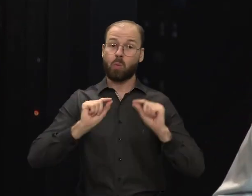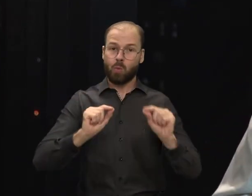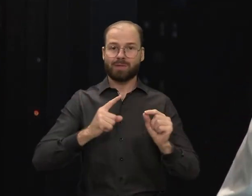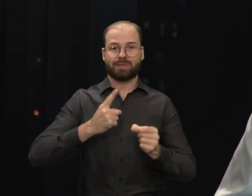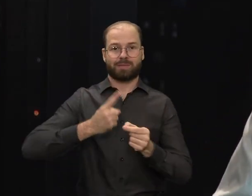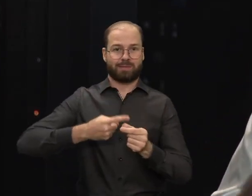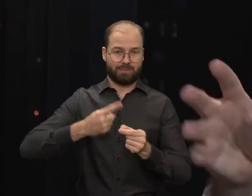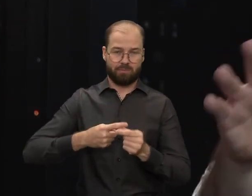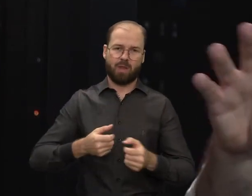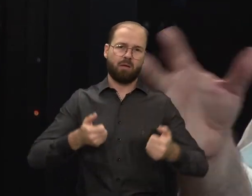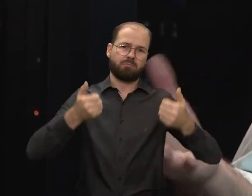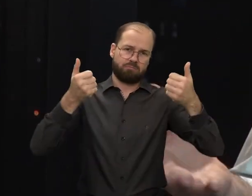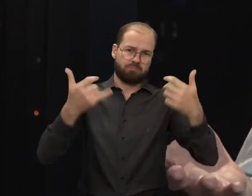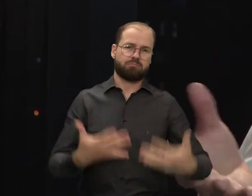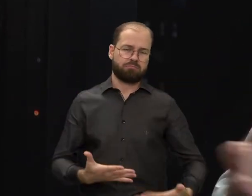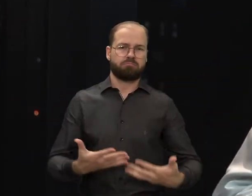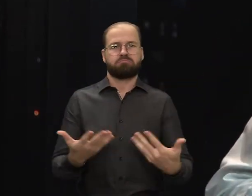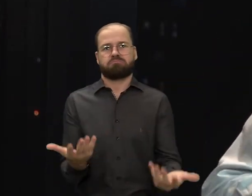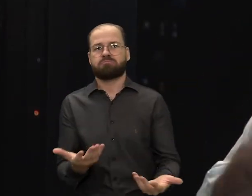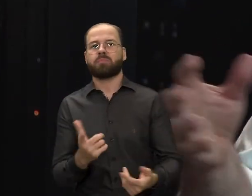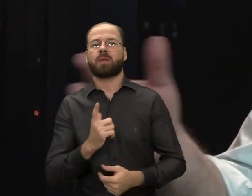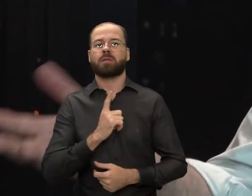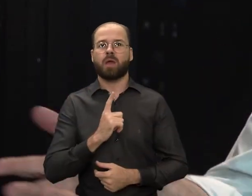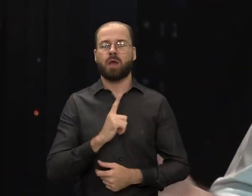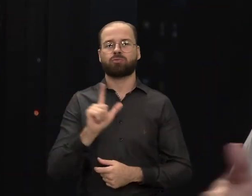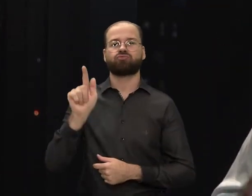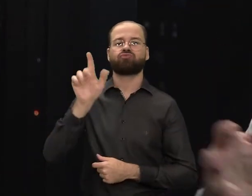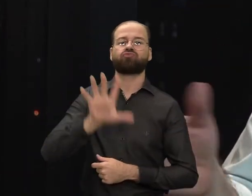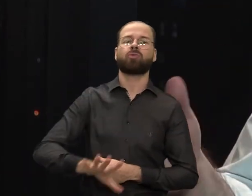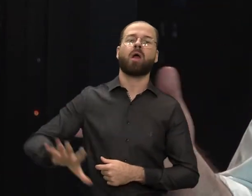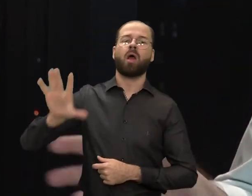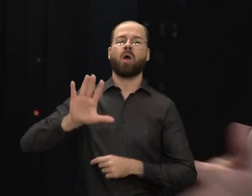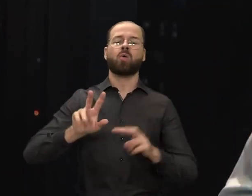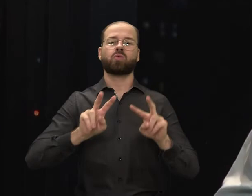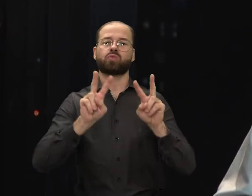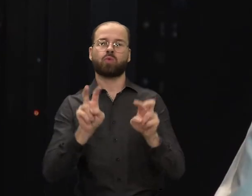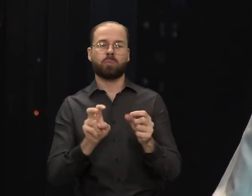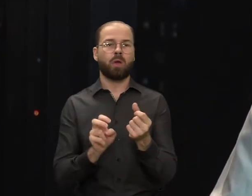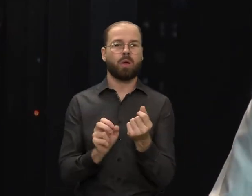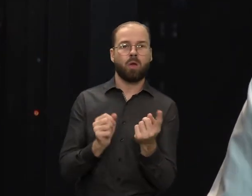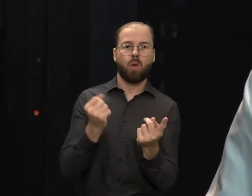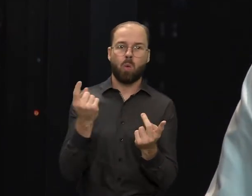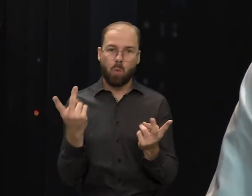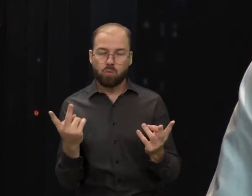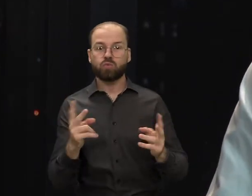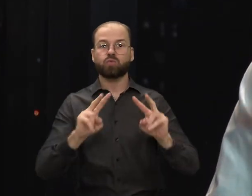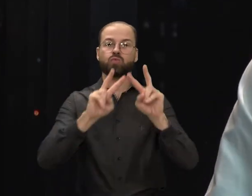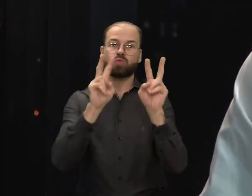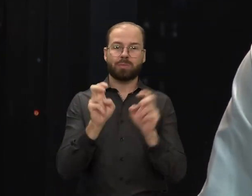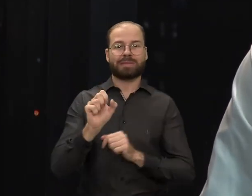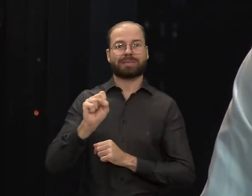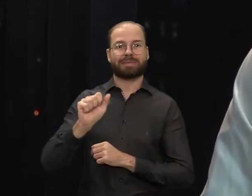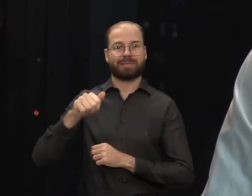assim, fala-se de uma maneira geral, alguns em relação ao saneamento,